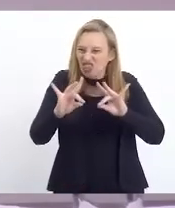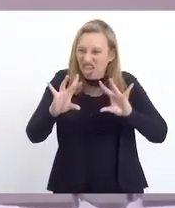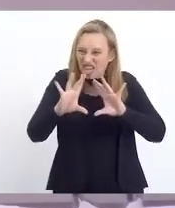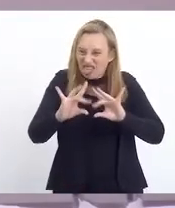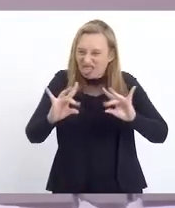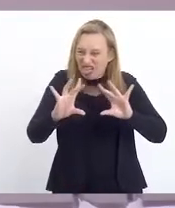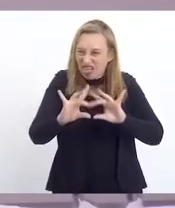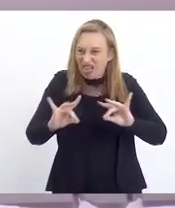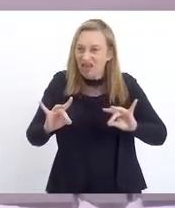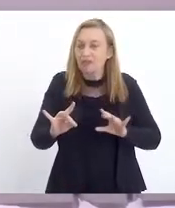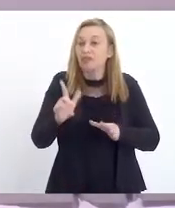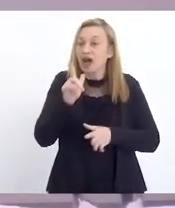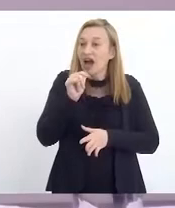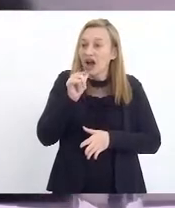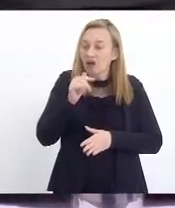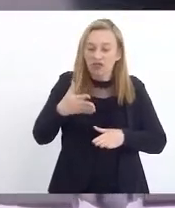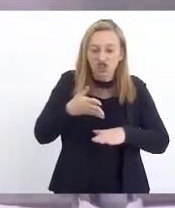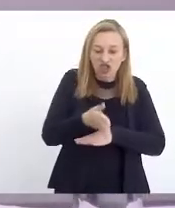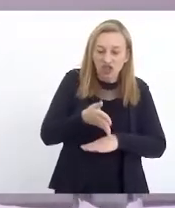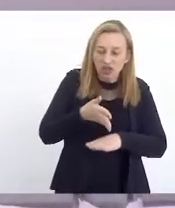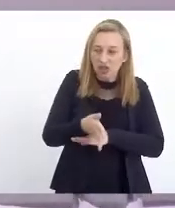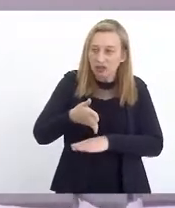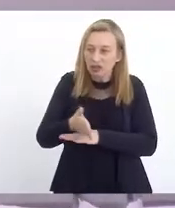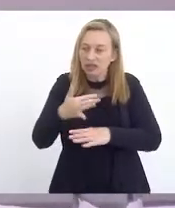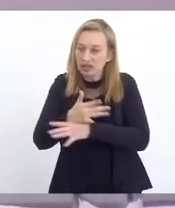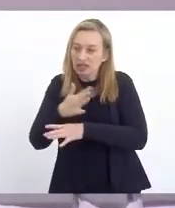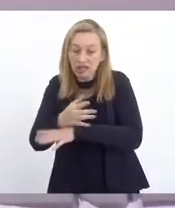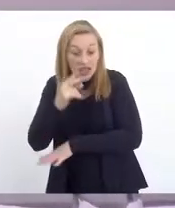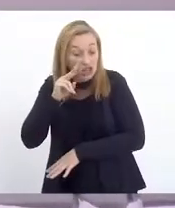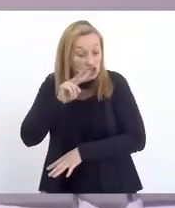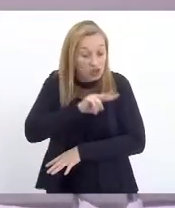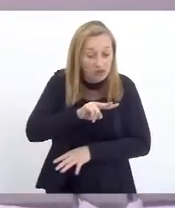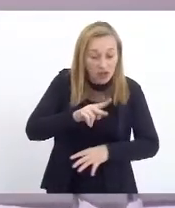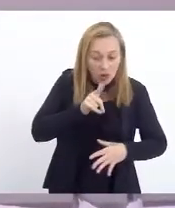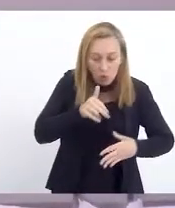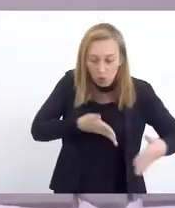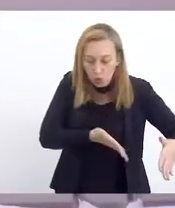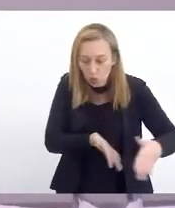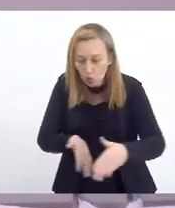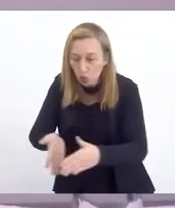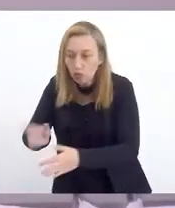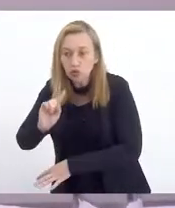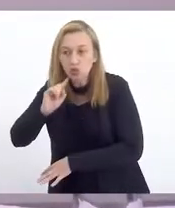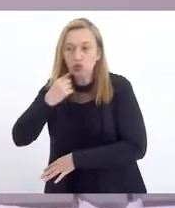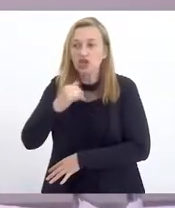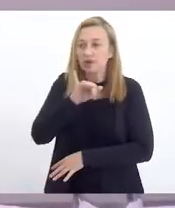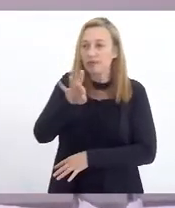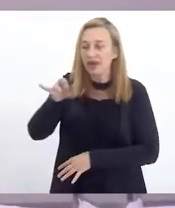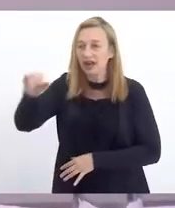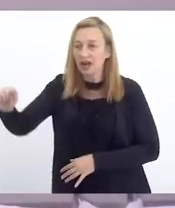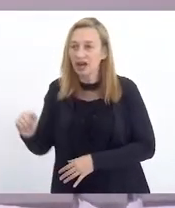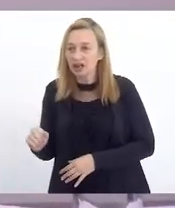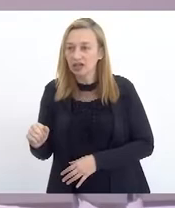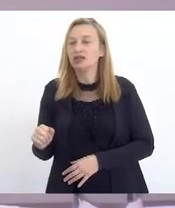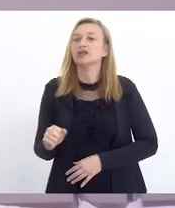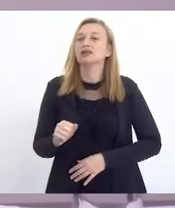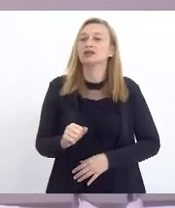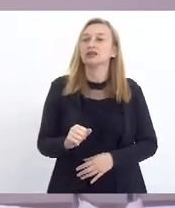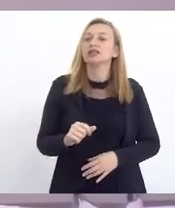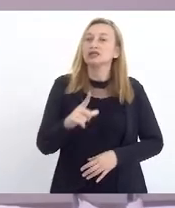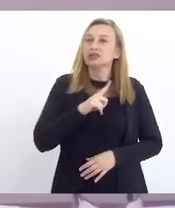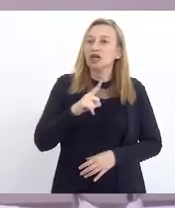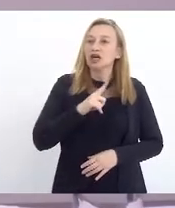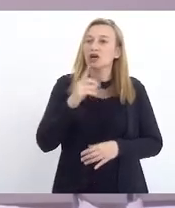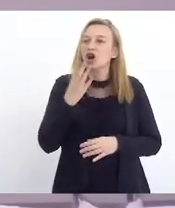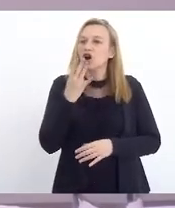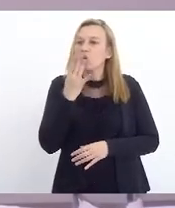pelas cidades e você vê as manchas de poluição entrando nos rios. O Rio Ipiranga, que é um dos rios de zague da Lagoa do Guandu, tem uma